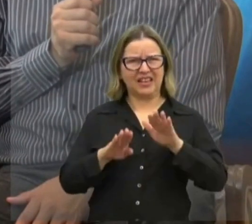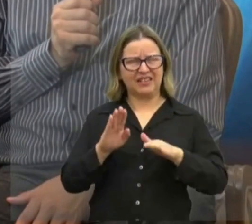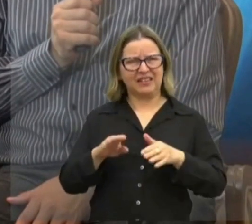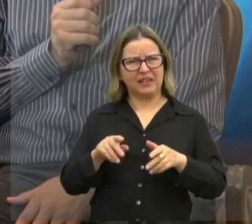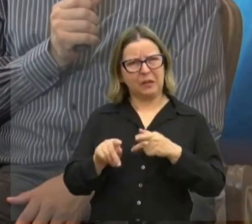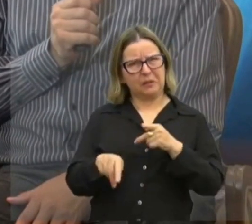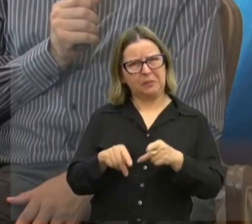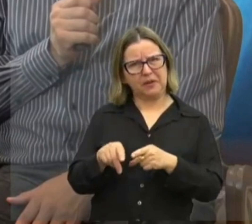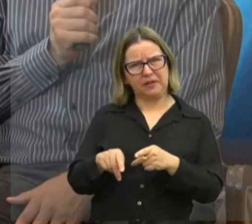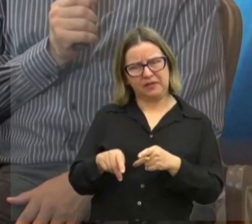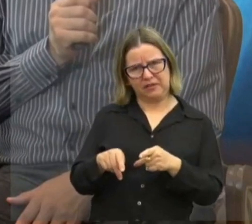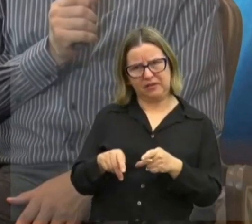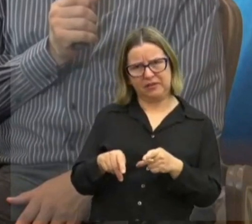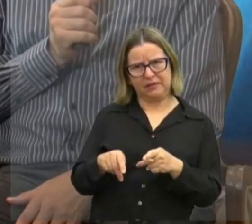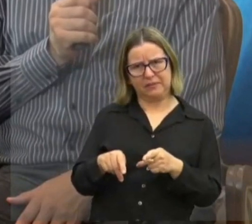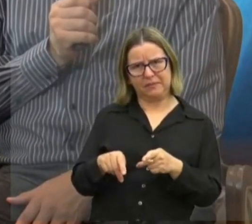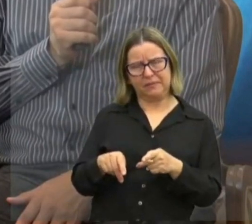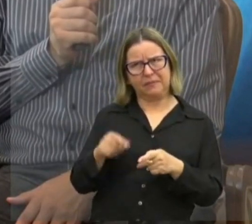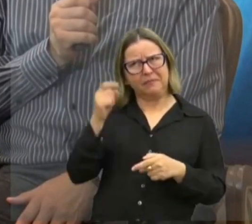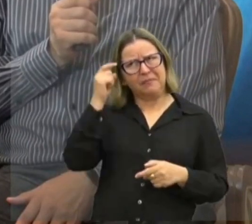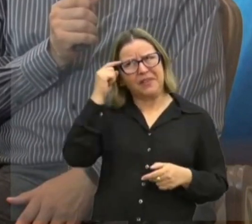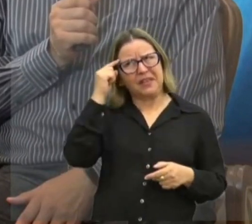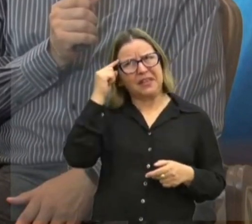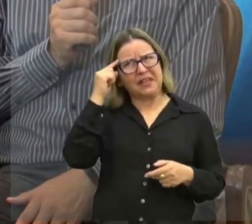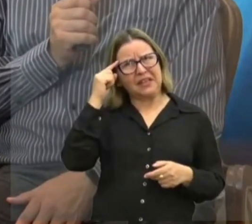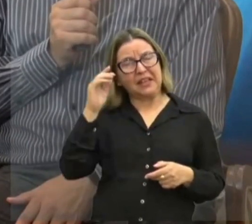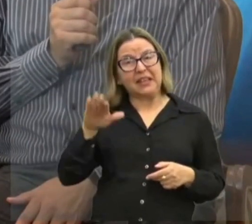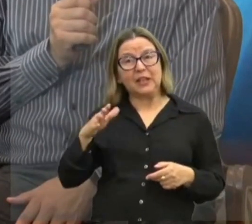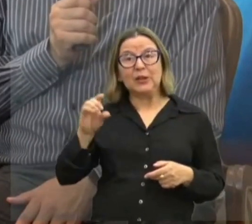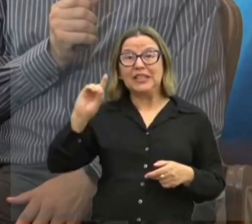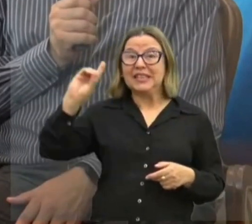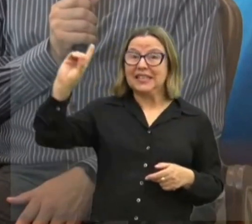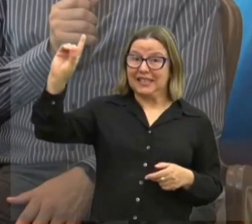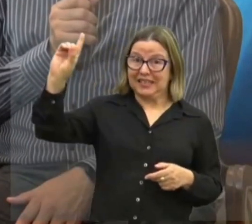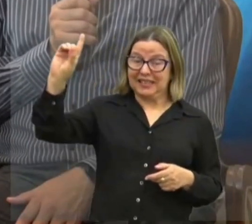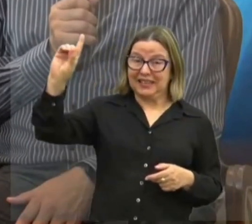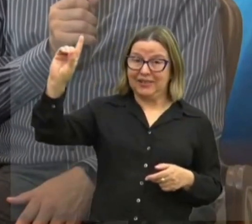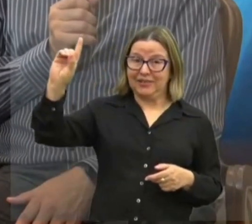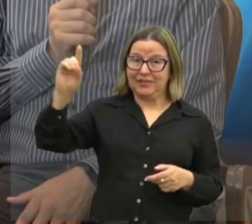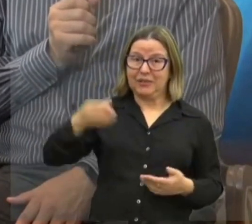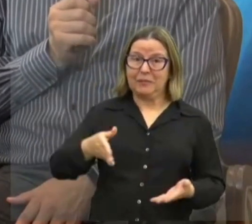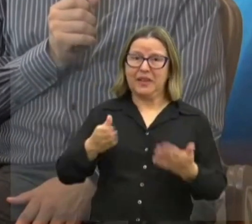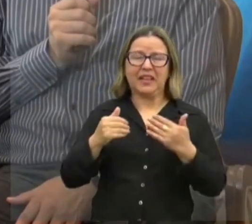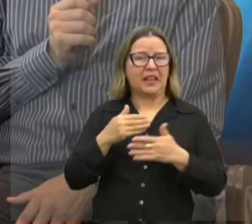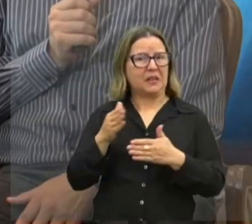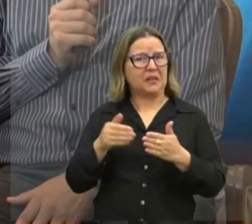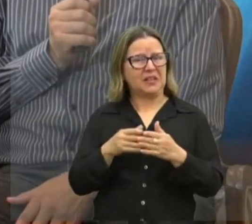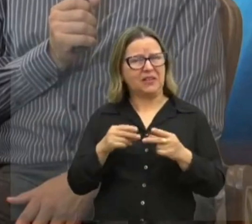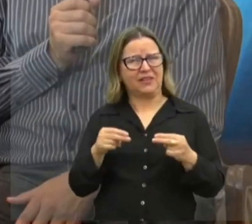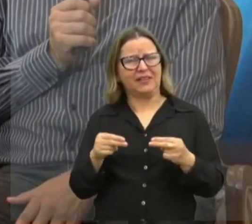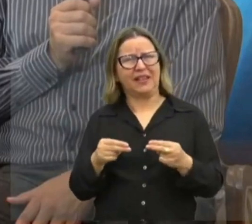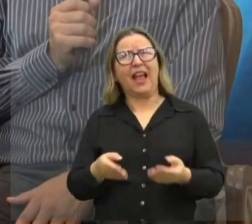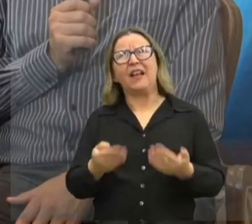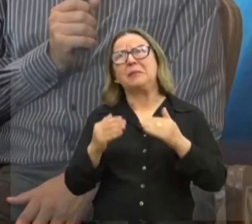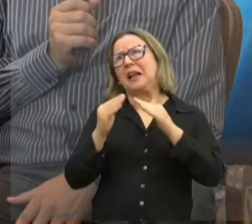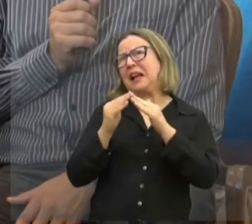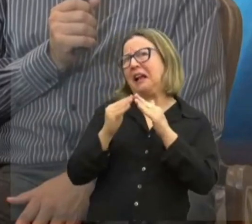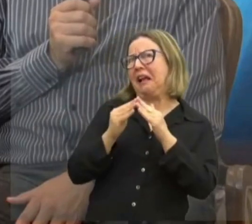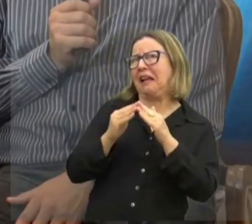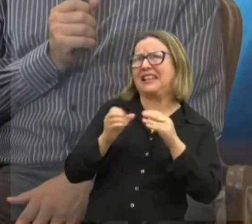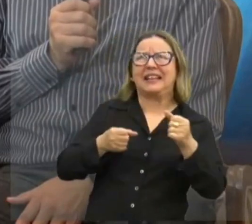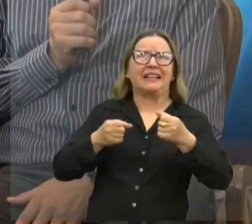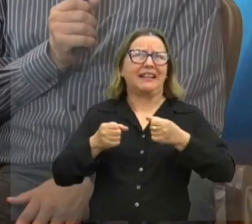pessoas, puxa, se ele vai me dar todas as coisas, eu acho que ele vai me dar então uma casa, vai me dar um carro, vai me